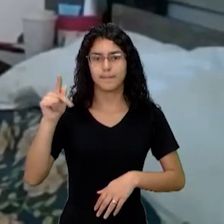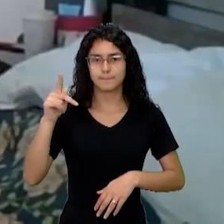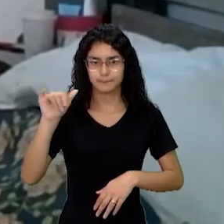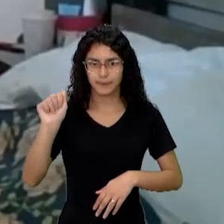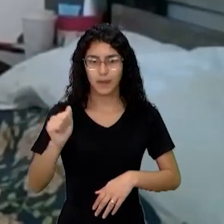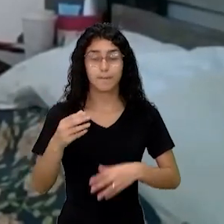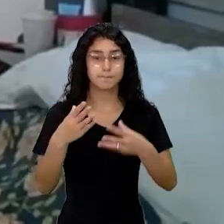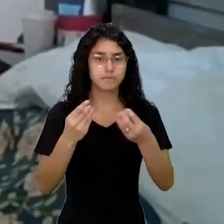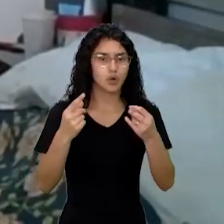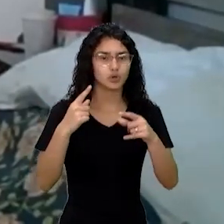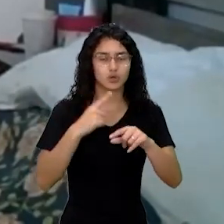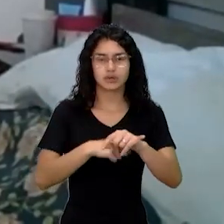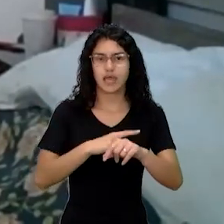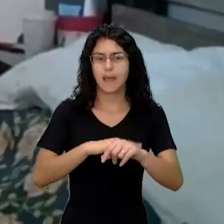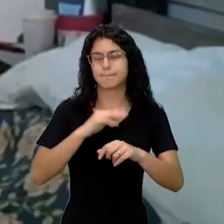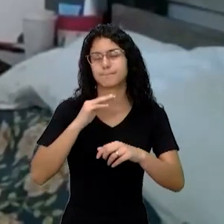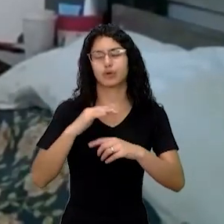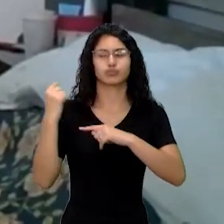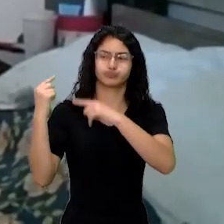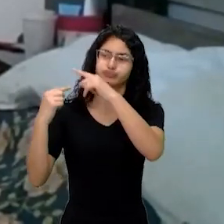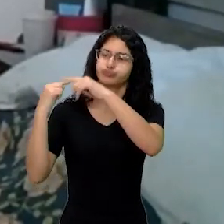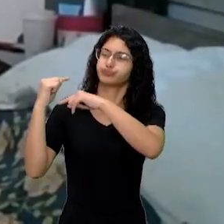resposta, né?